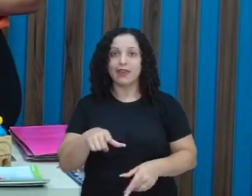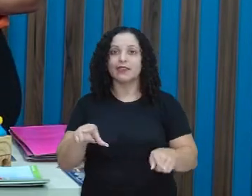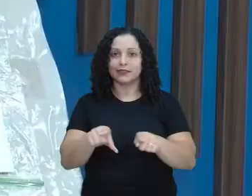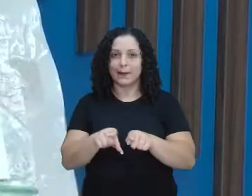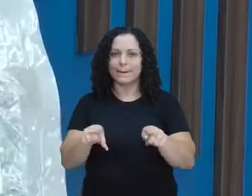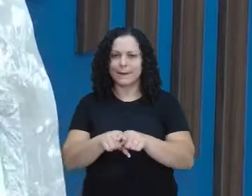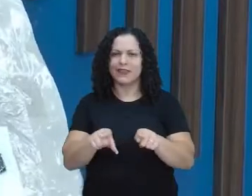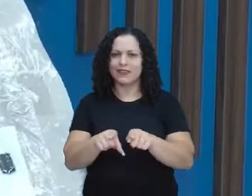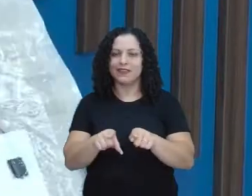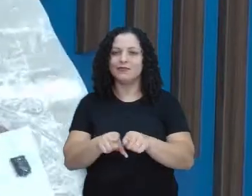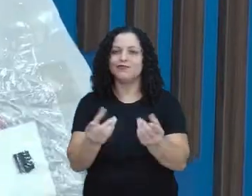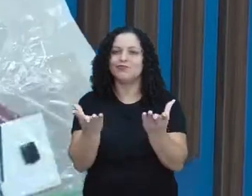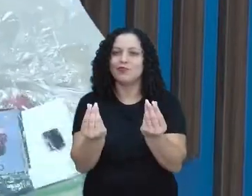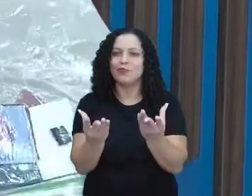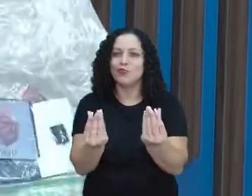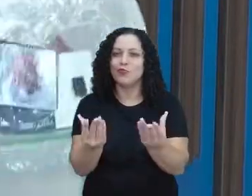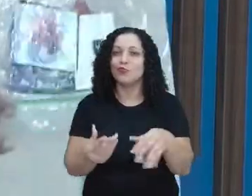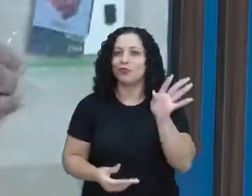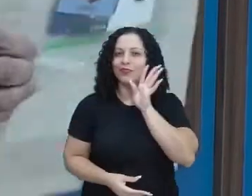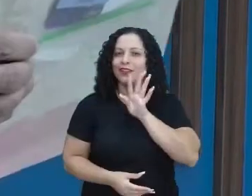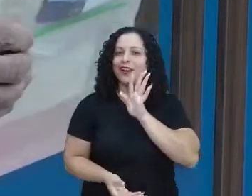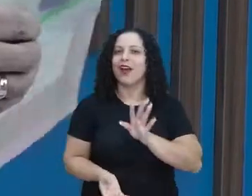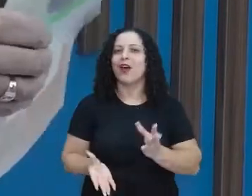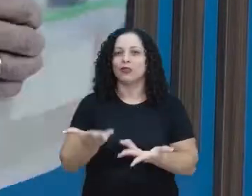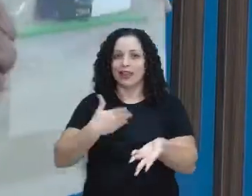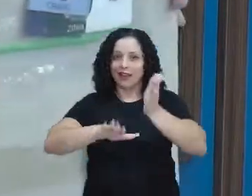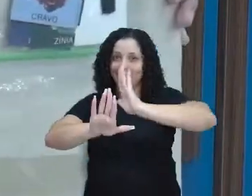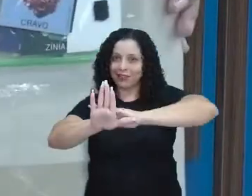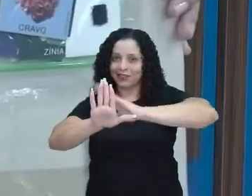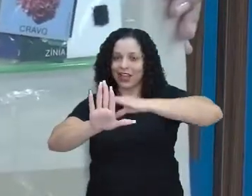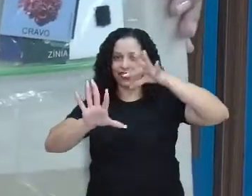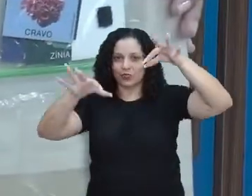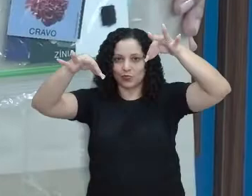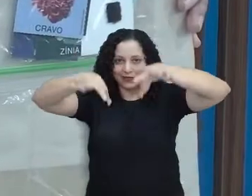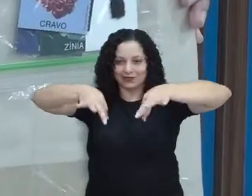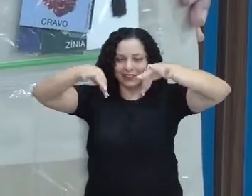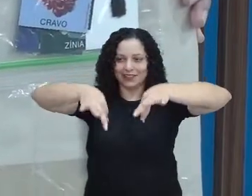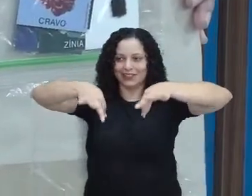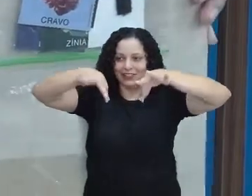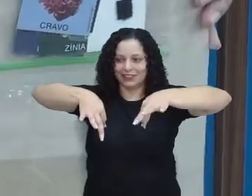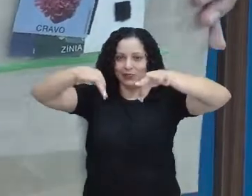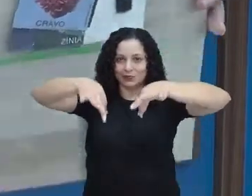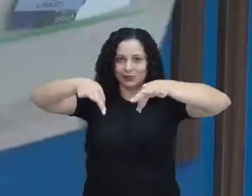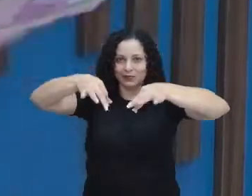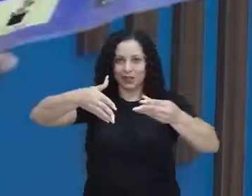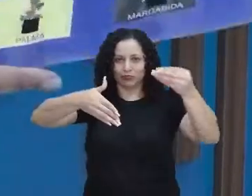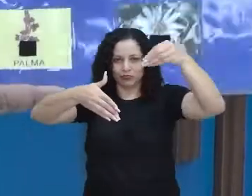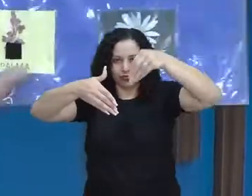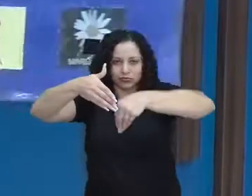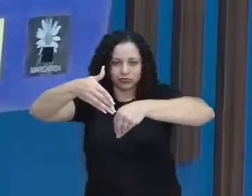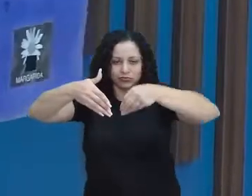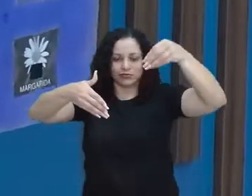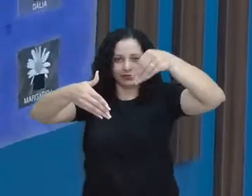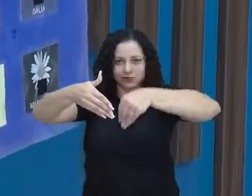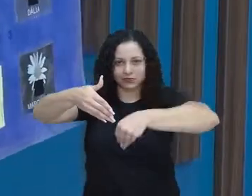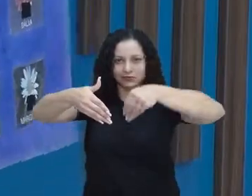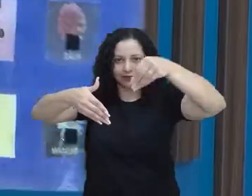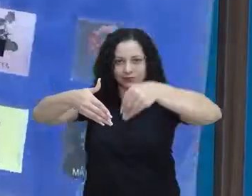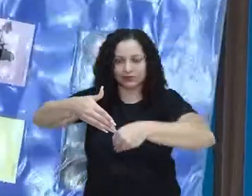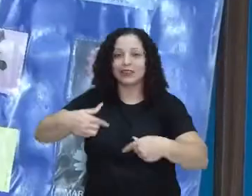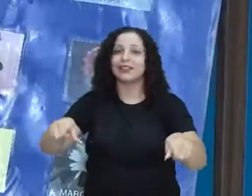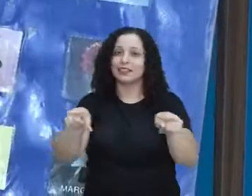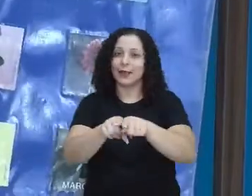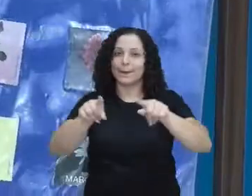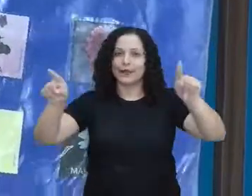também, com um saquinho aqui atrás. Ó, deixa eu virar para vocês verem. É uma atividade de